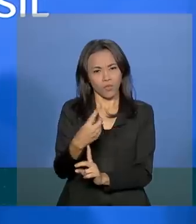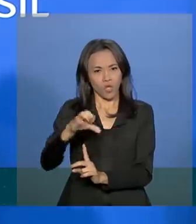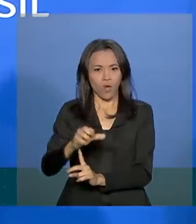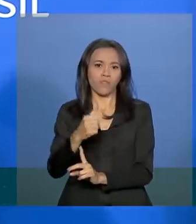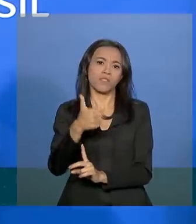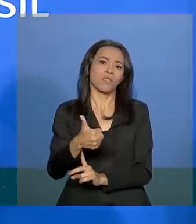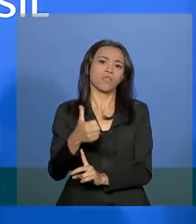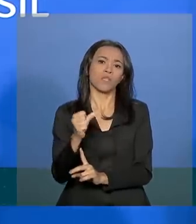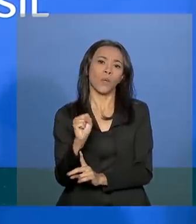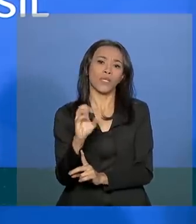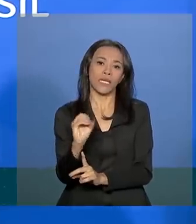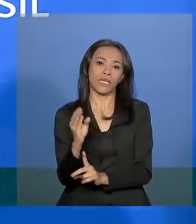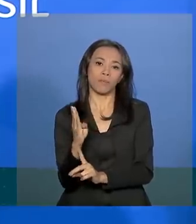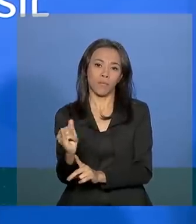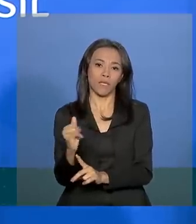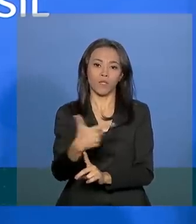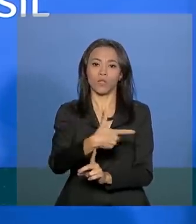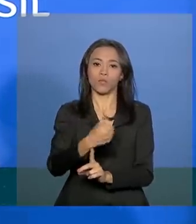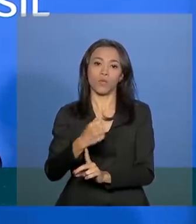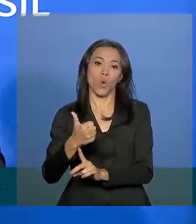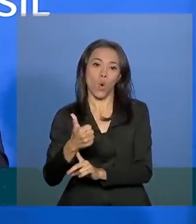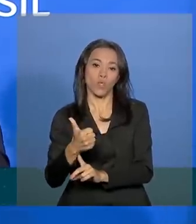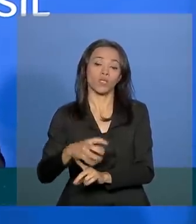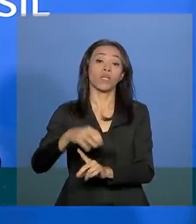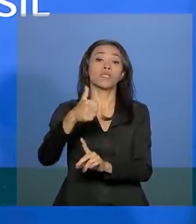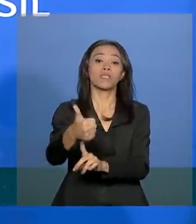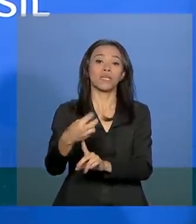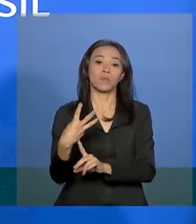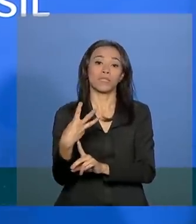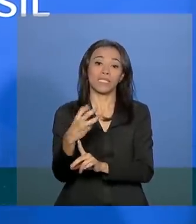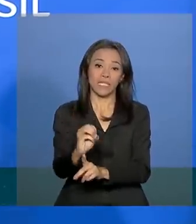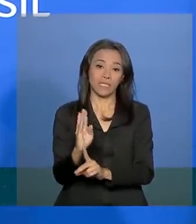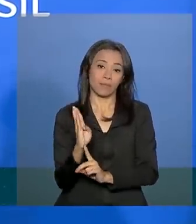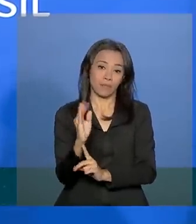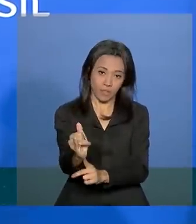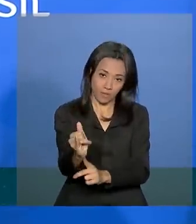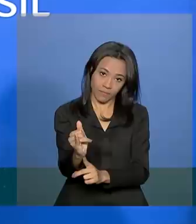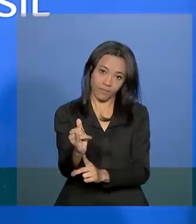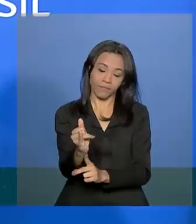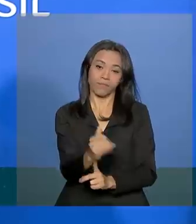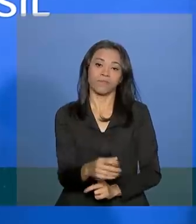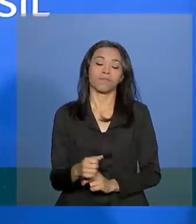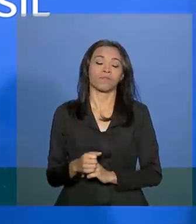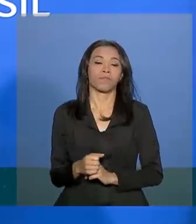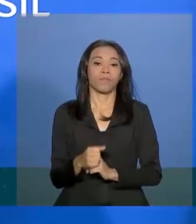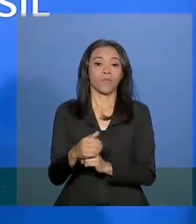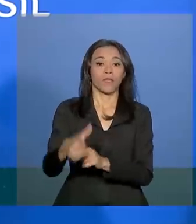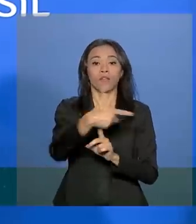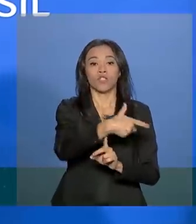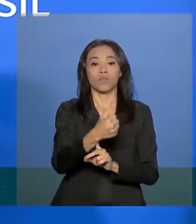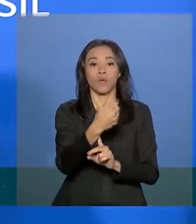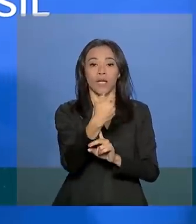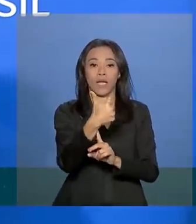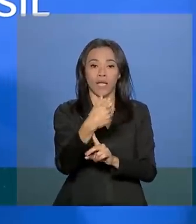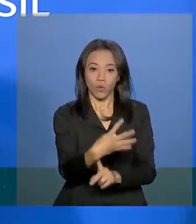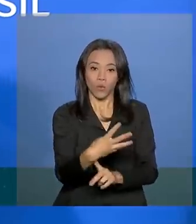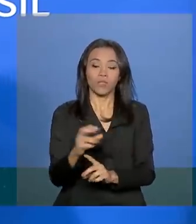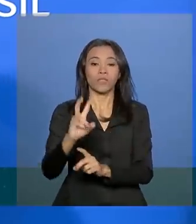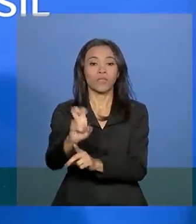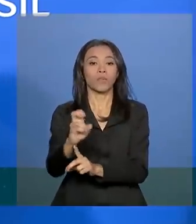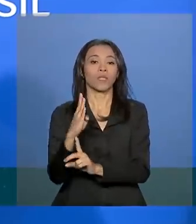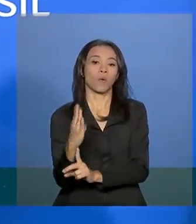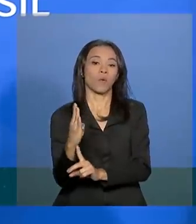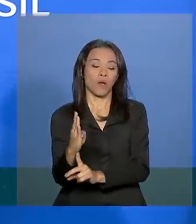bilhões em 2011 130 bilhões em 2014 54